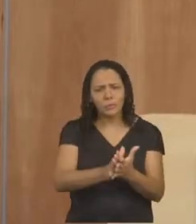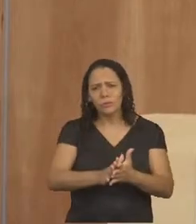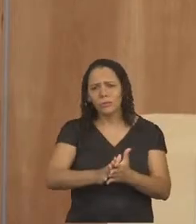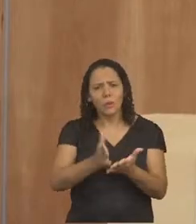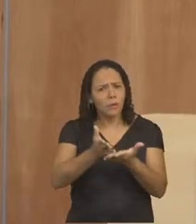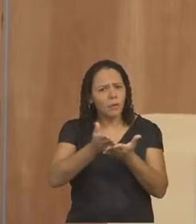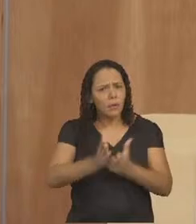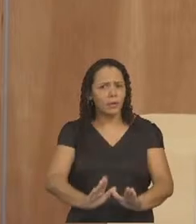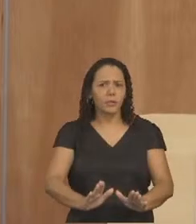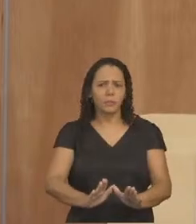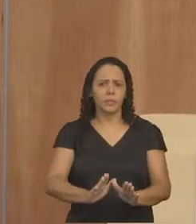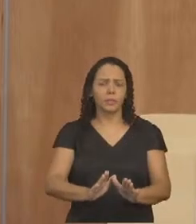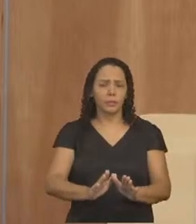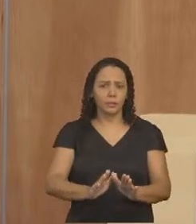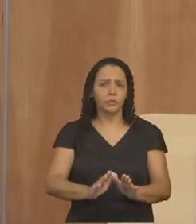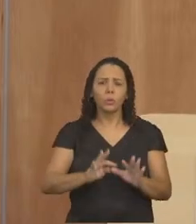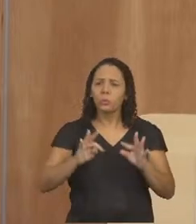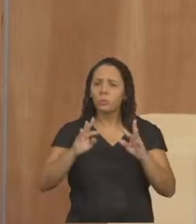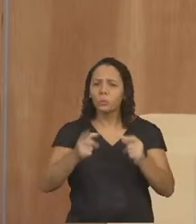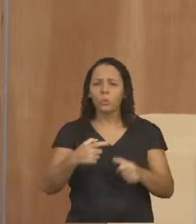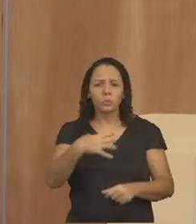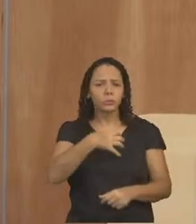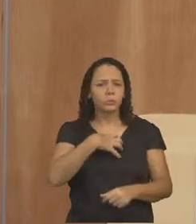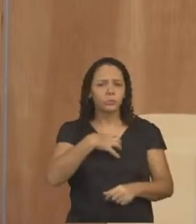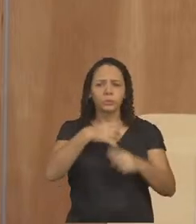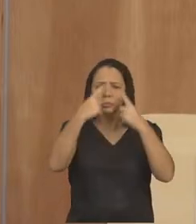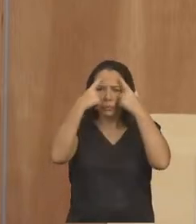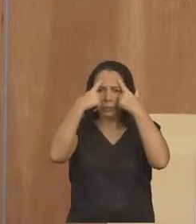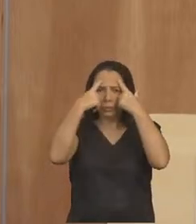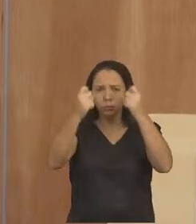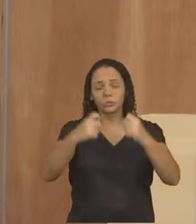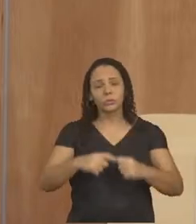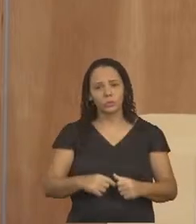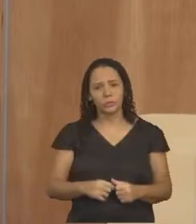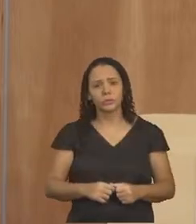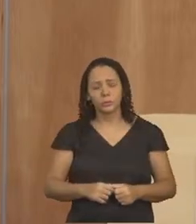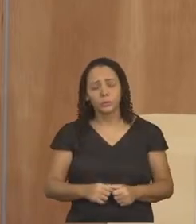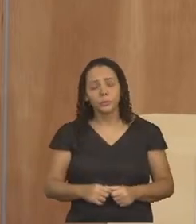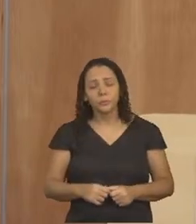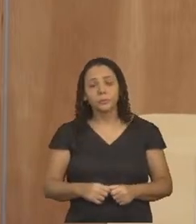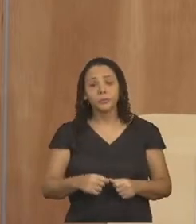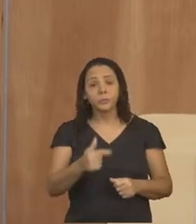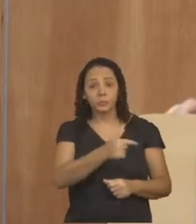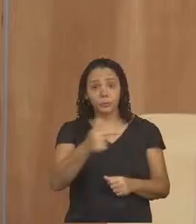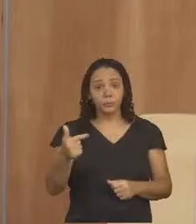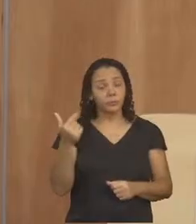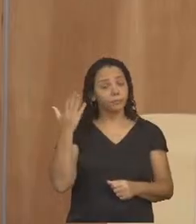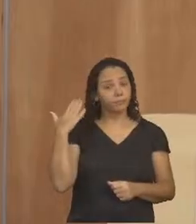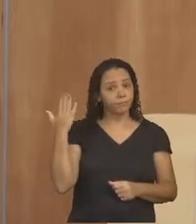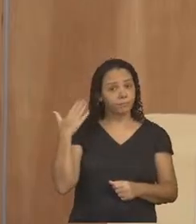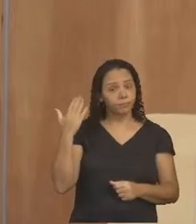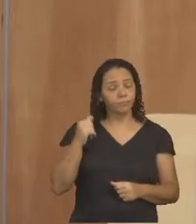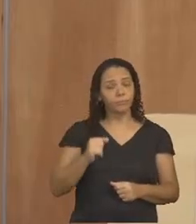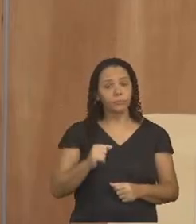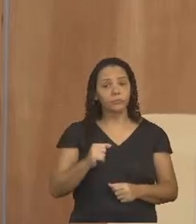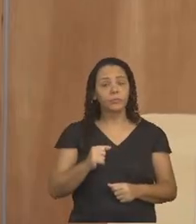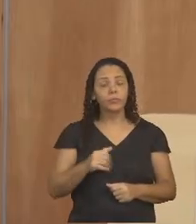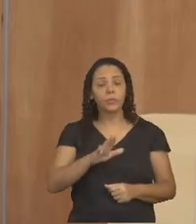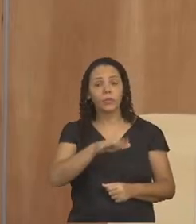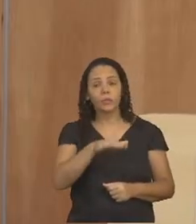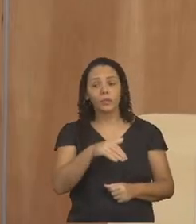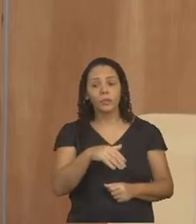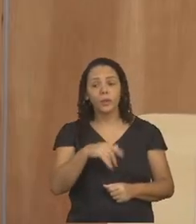a física, a psíquica, mas também contra o seu patrimônio. Olha, semana passada, vereador Gabriel